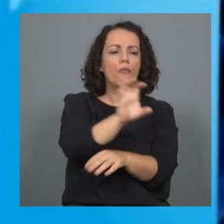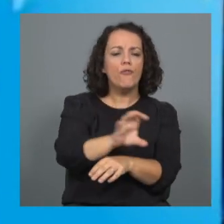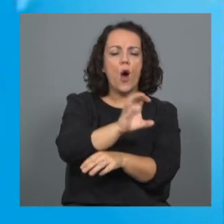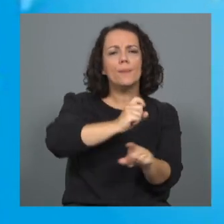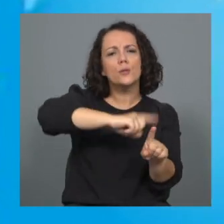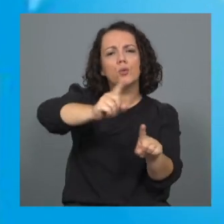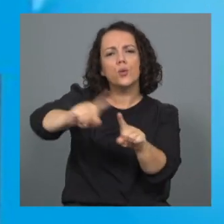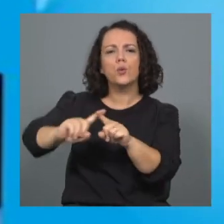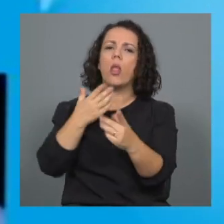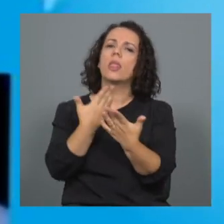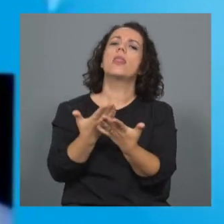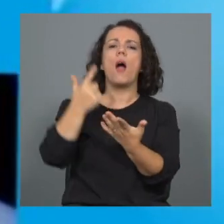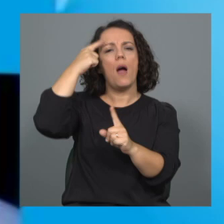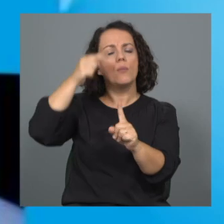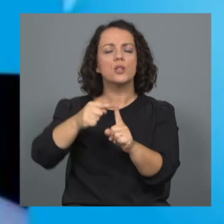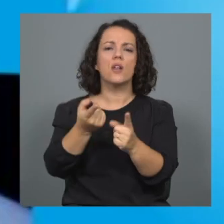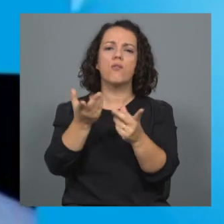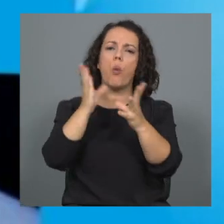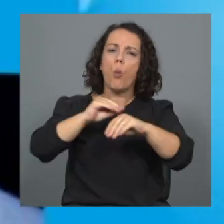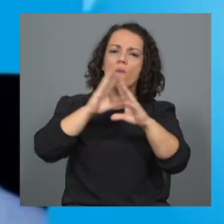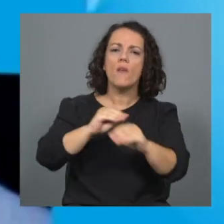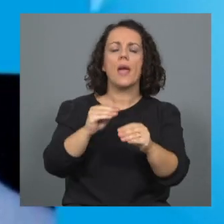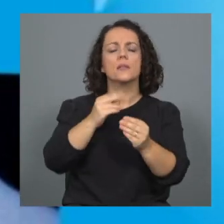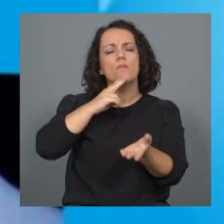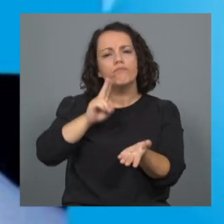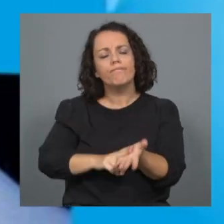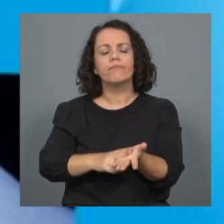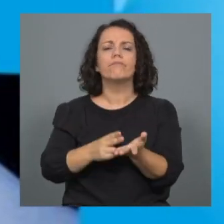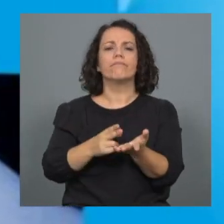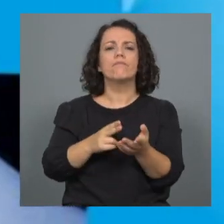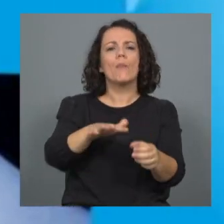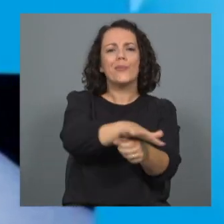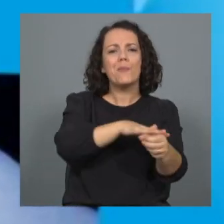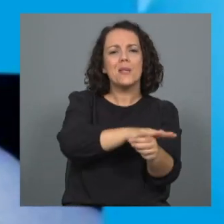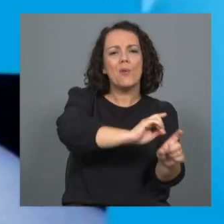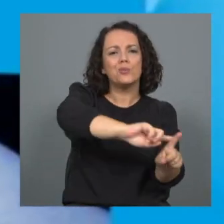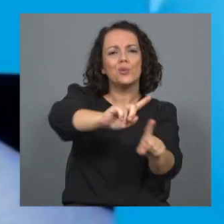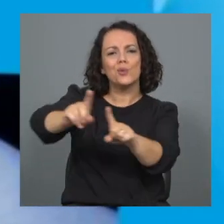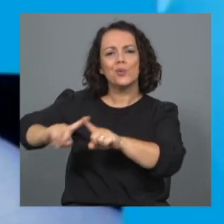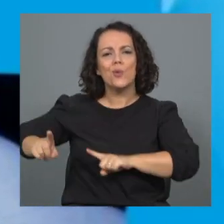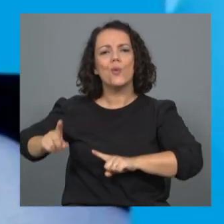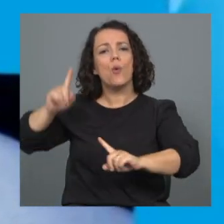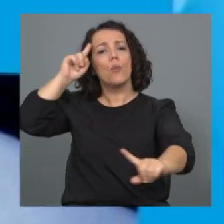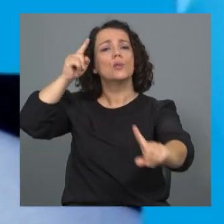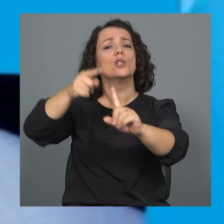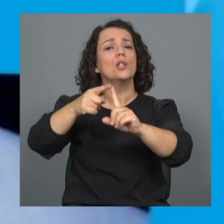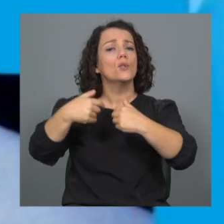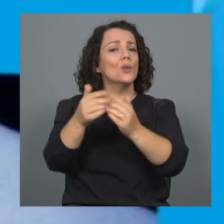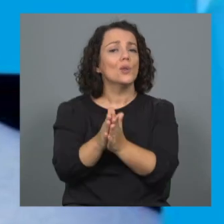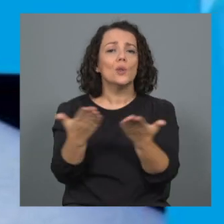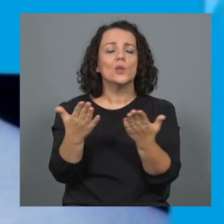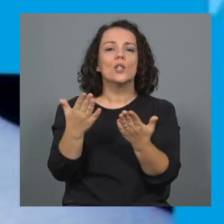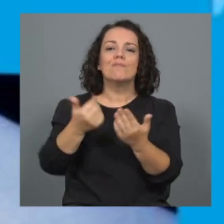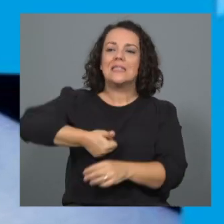uma conversa franca, ouvir as várias dimensões e ir nesta tal direção de busca da verdade através